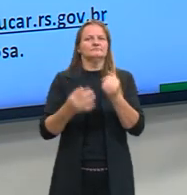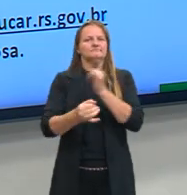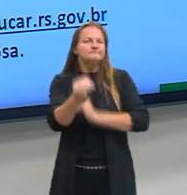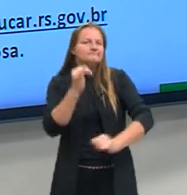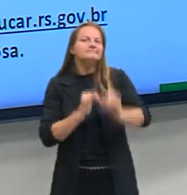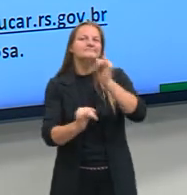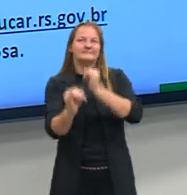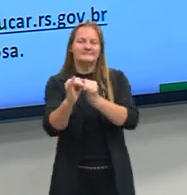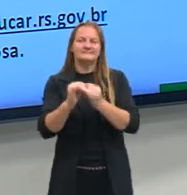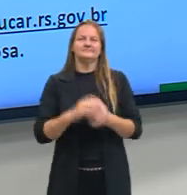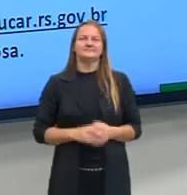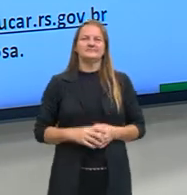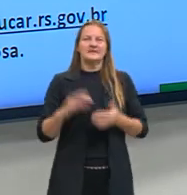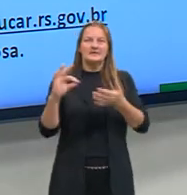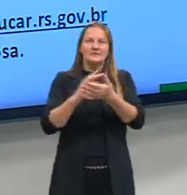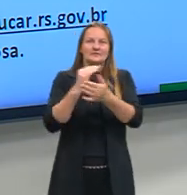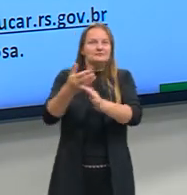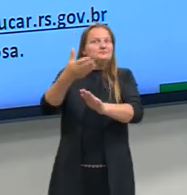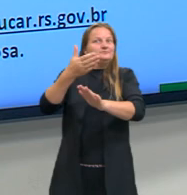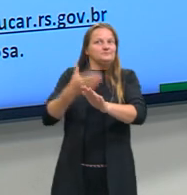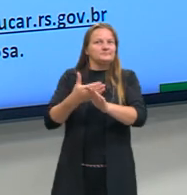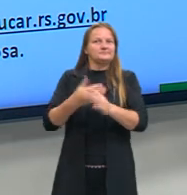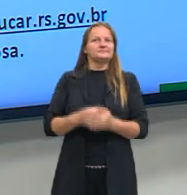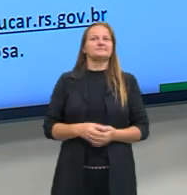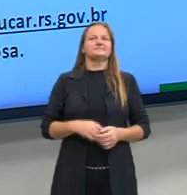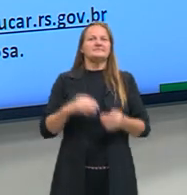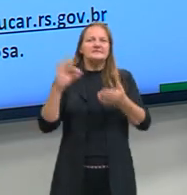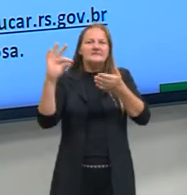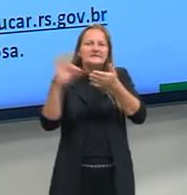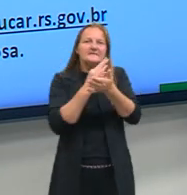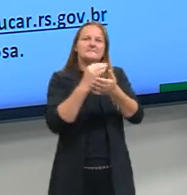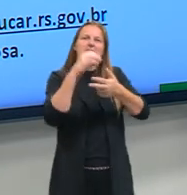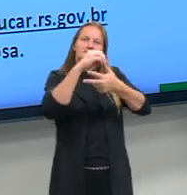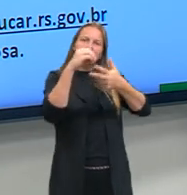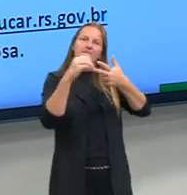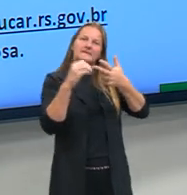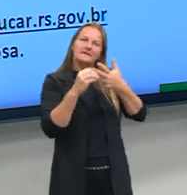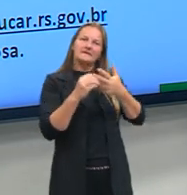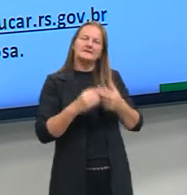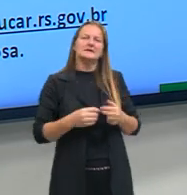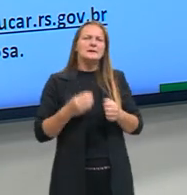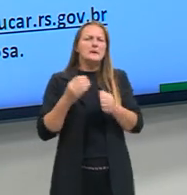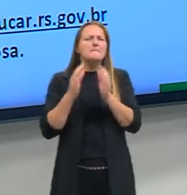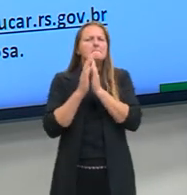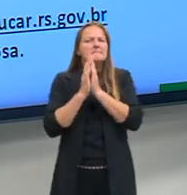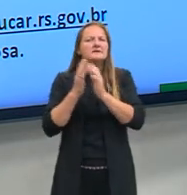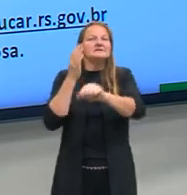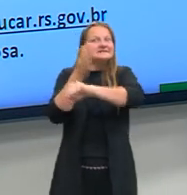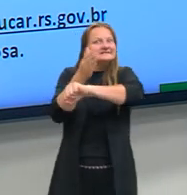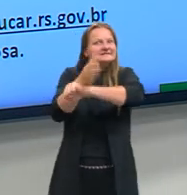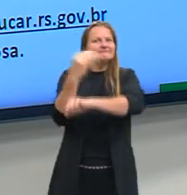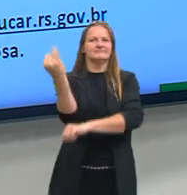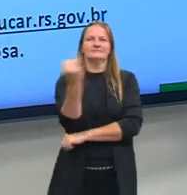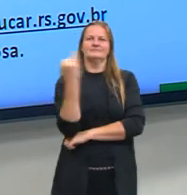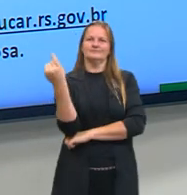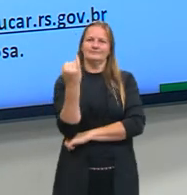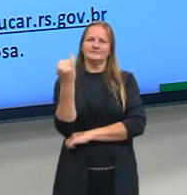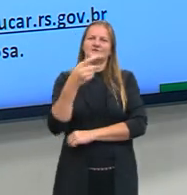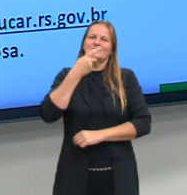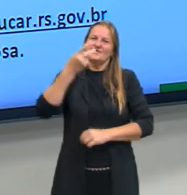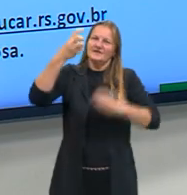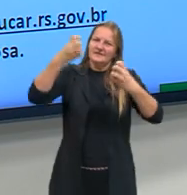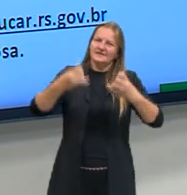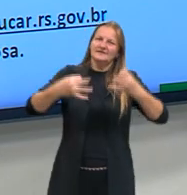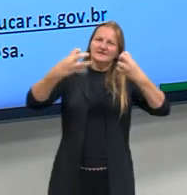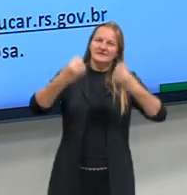internet aquela coisa toda faça com tempo Faça a sua inscrição e fácil e nem é muito importante já falamos aqui várias